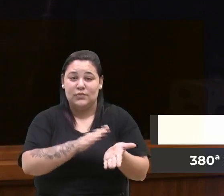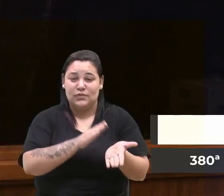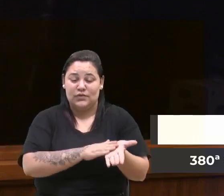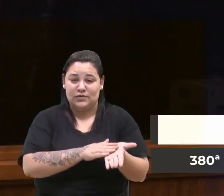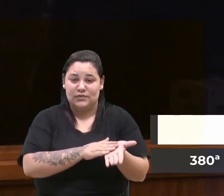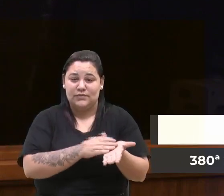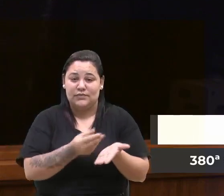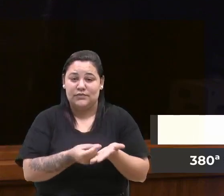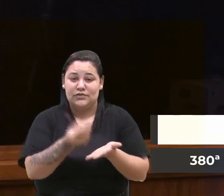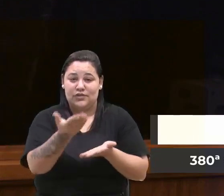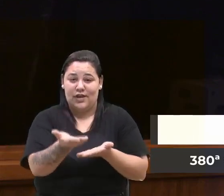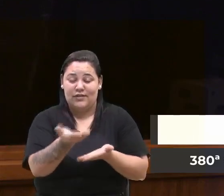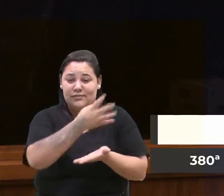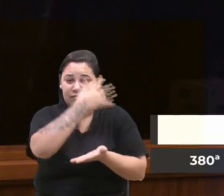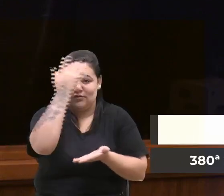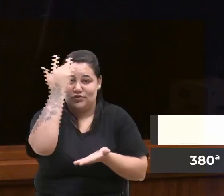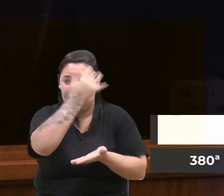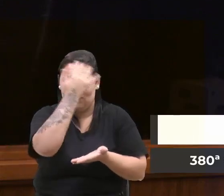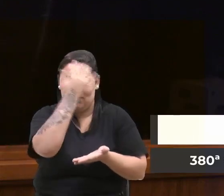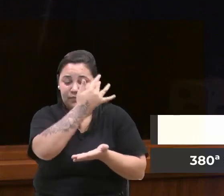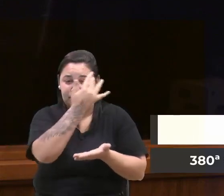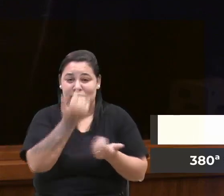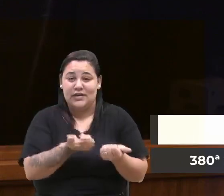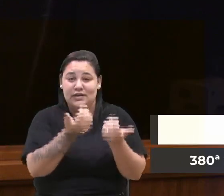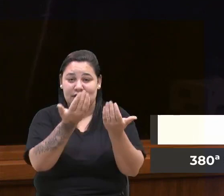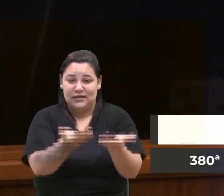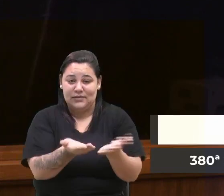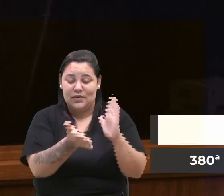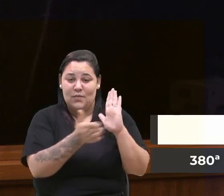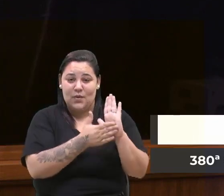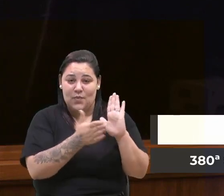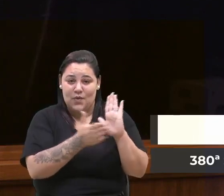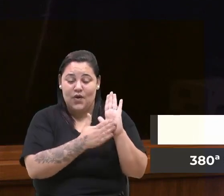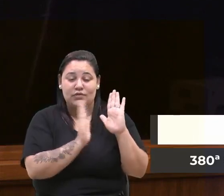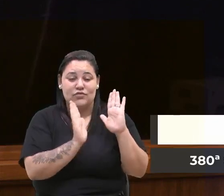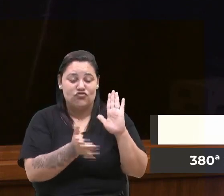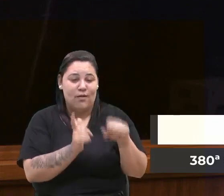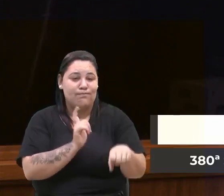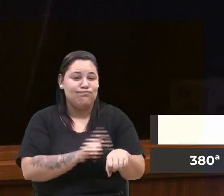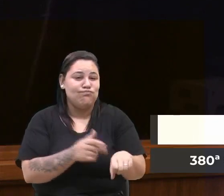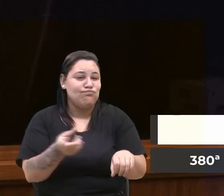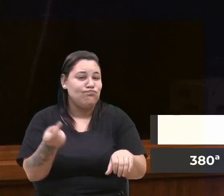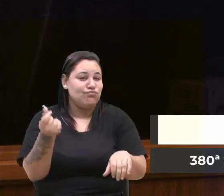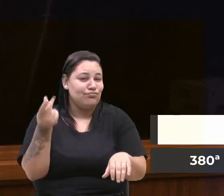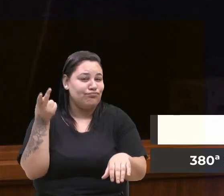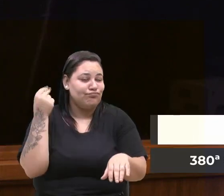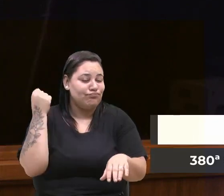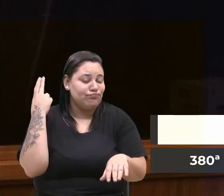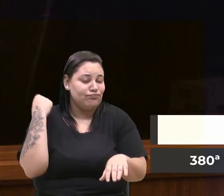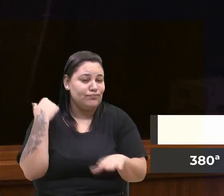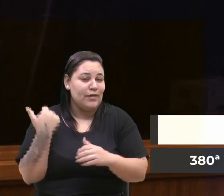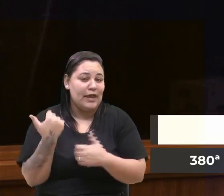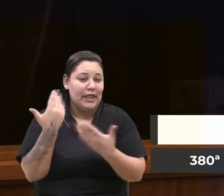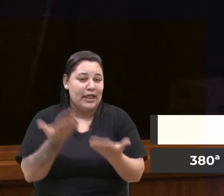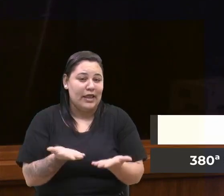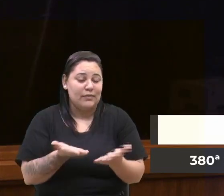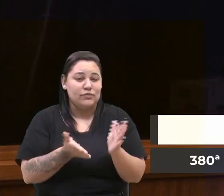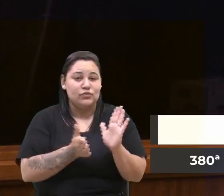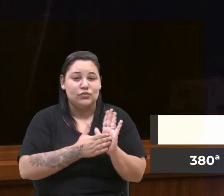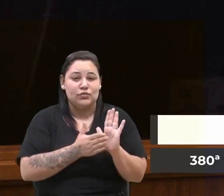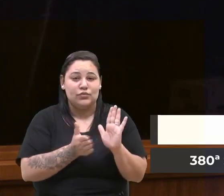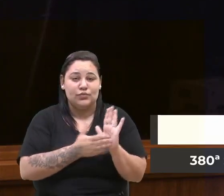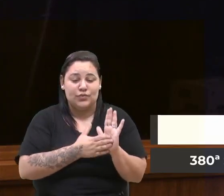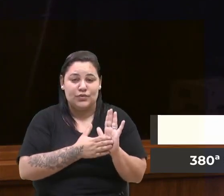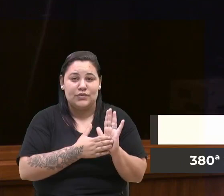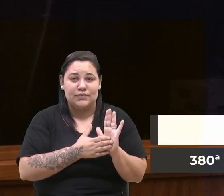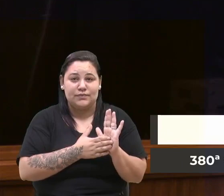prefeito municipal. Entregamos essa proposta já há algum tempo. Entregamos uma proposta fruto